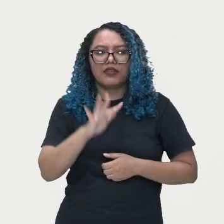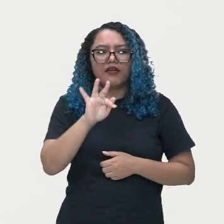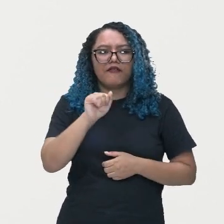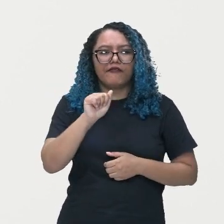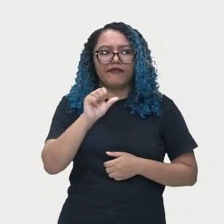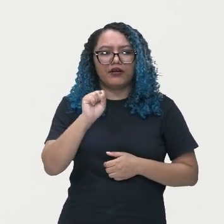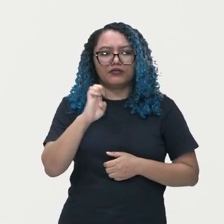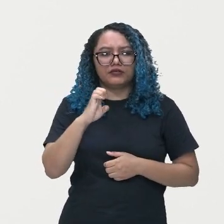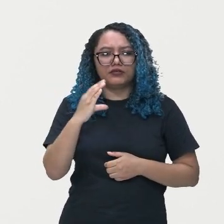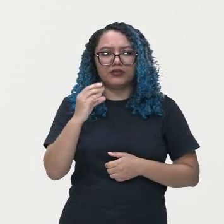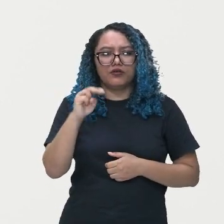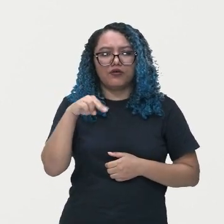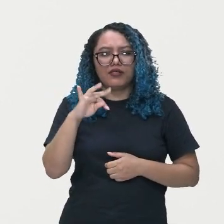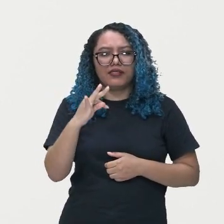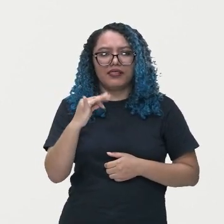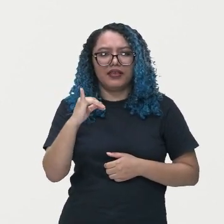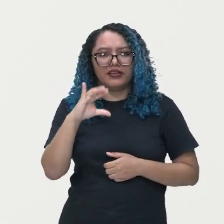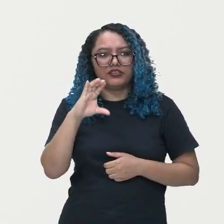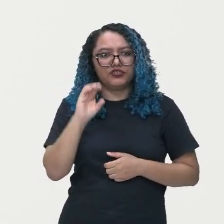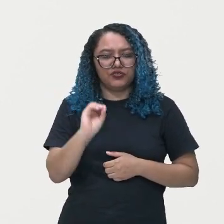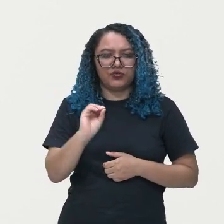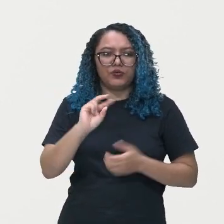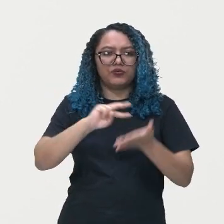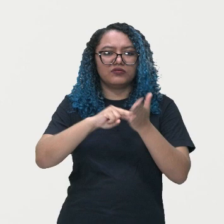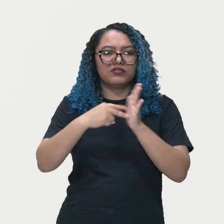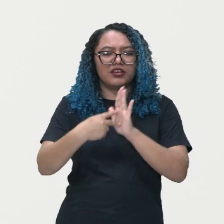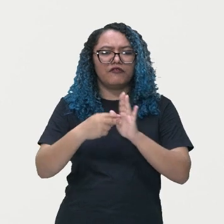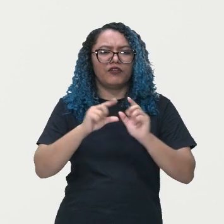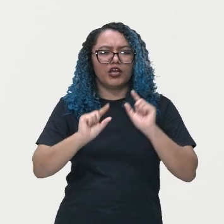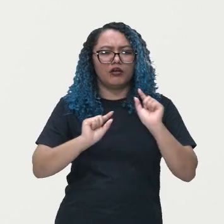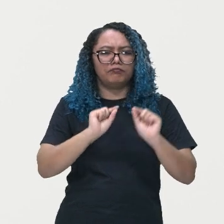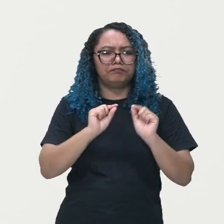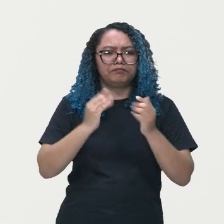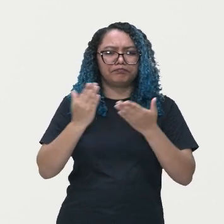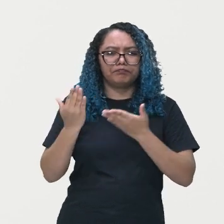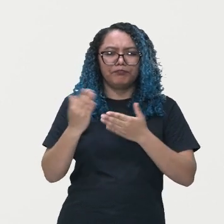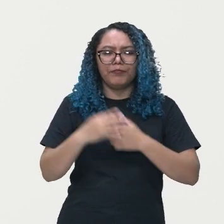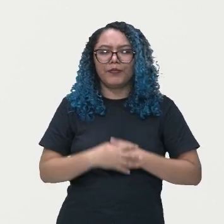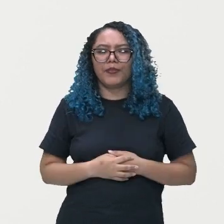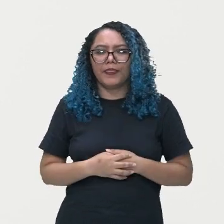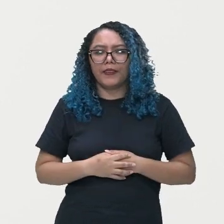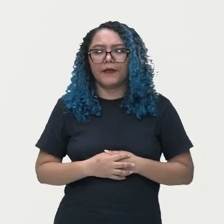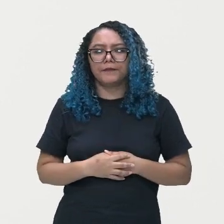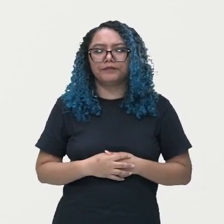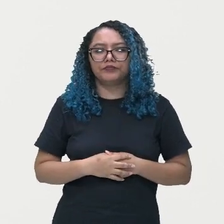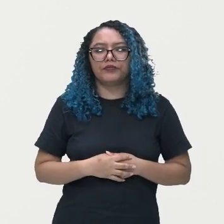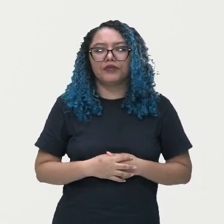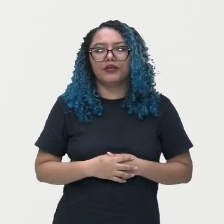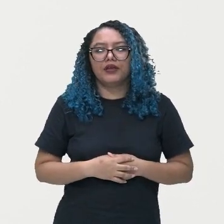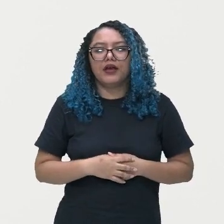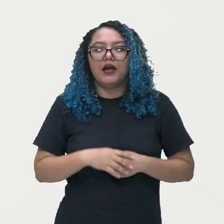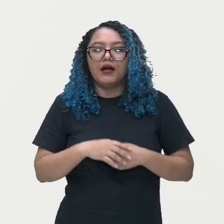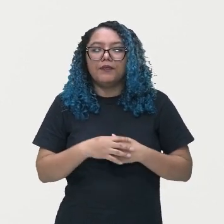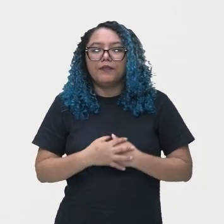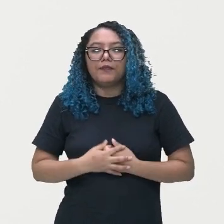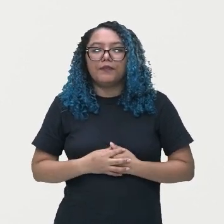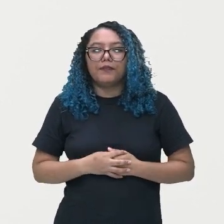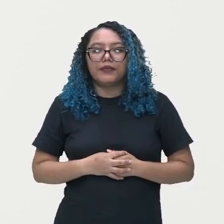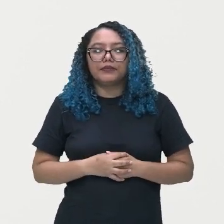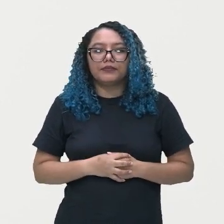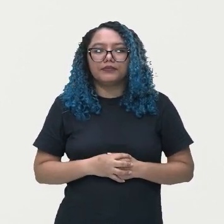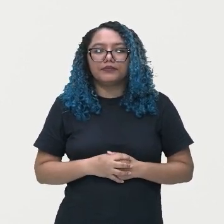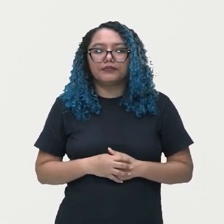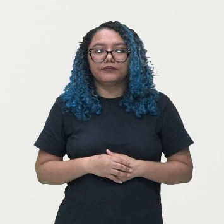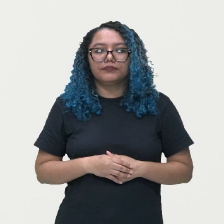Apresenta uma falsa conexão de uma notícia com outra, levando o leitor a um engano quanto à relação que o veículo de informação